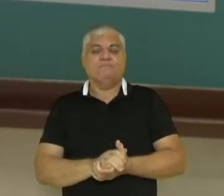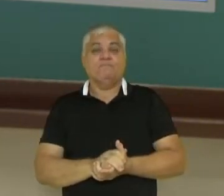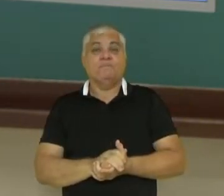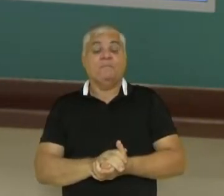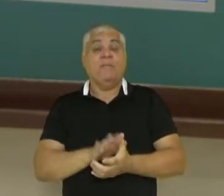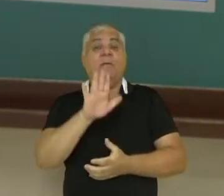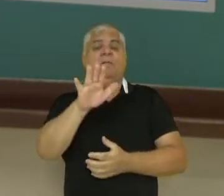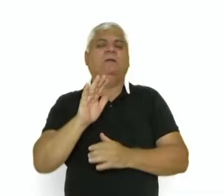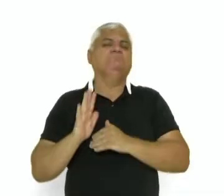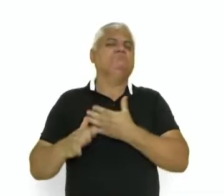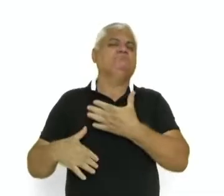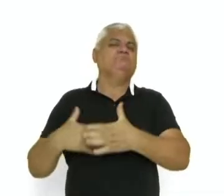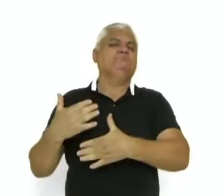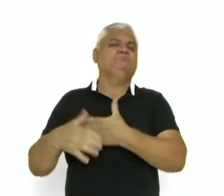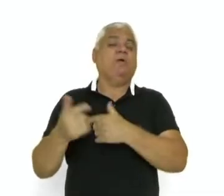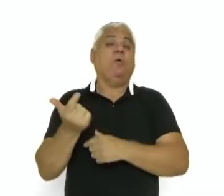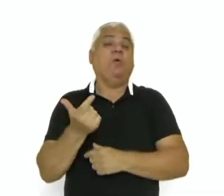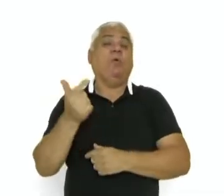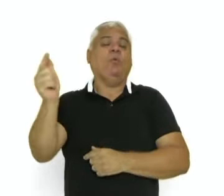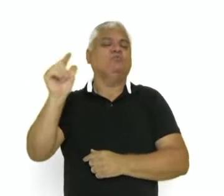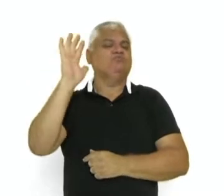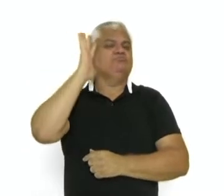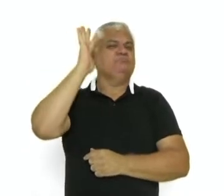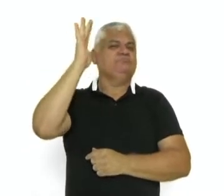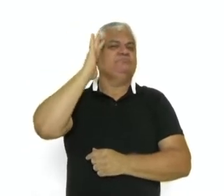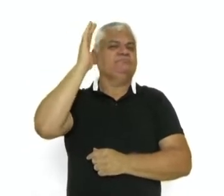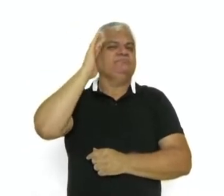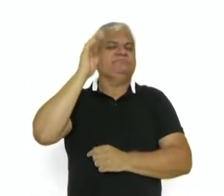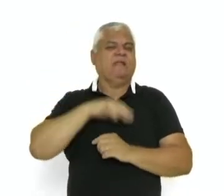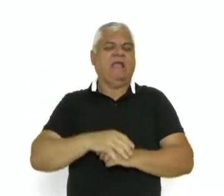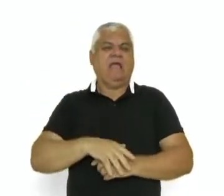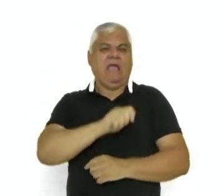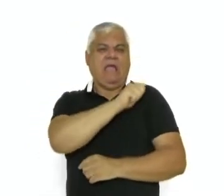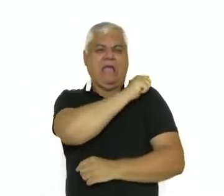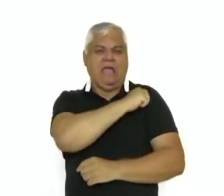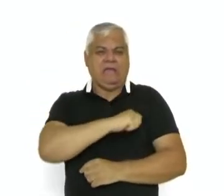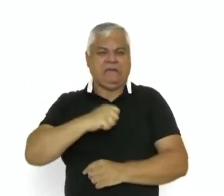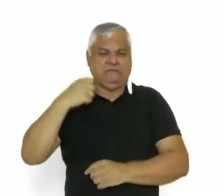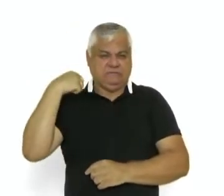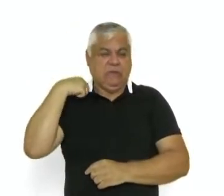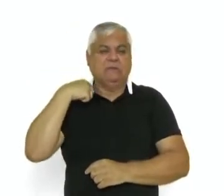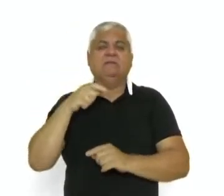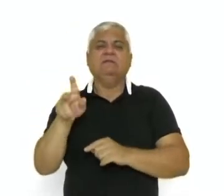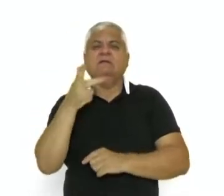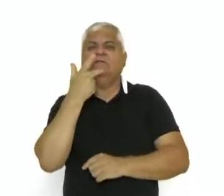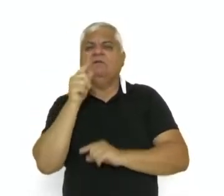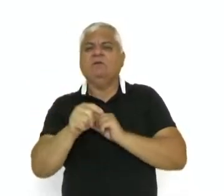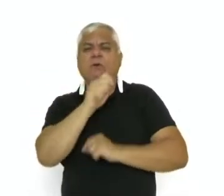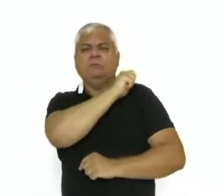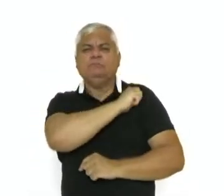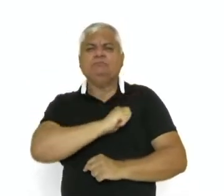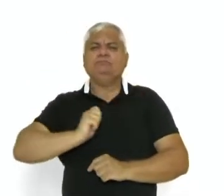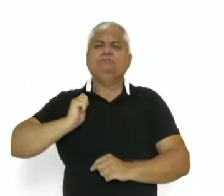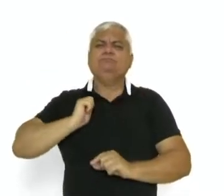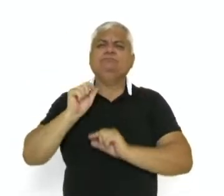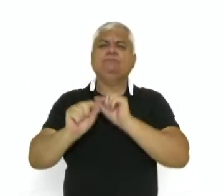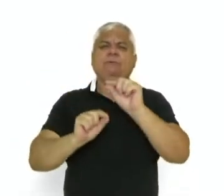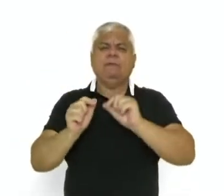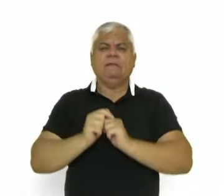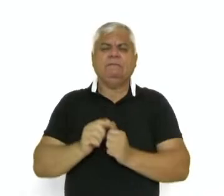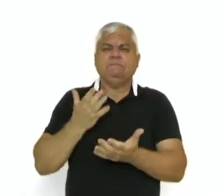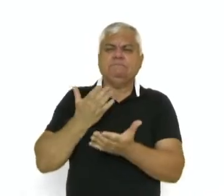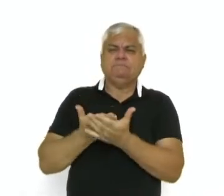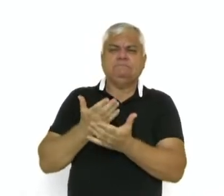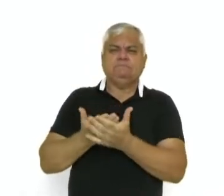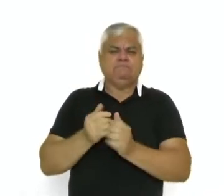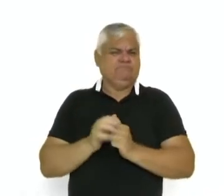rompimento com Aristóteles, né? O que levou os pesquisadores que vieram depois de Aristóteles a questionar o modelo